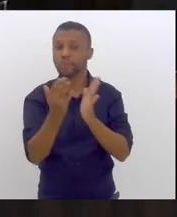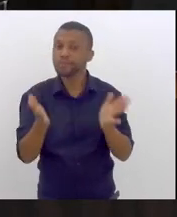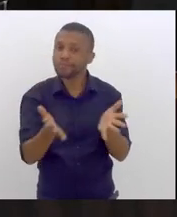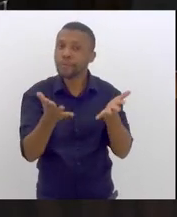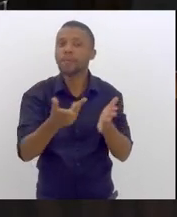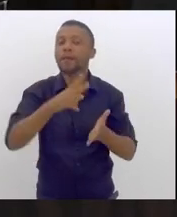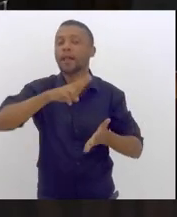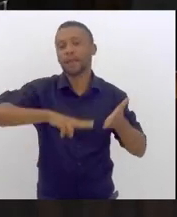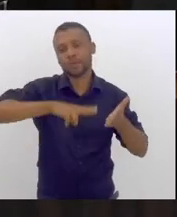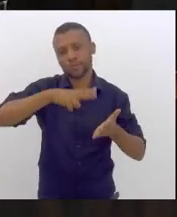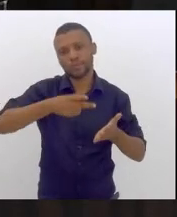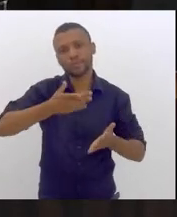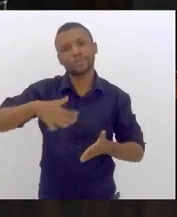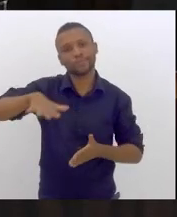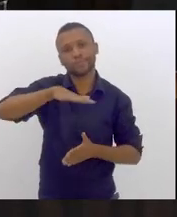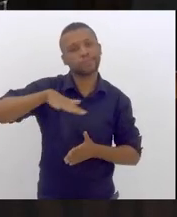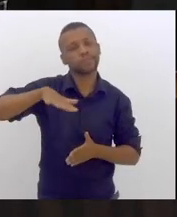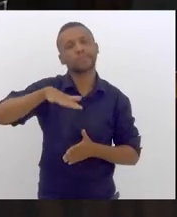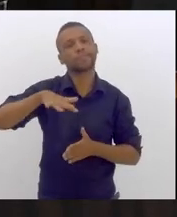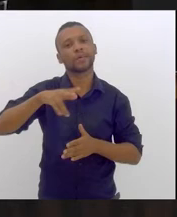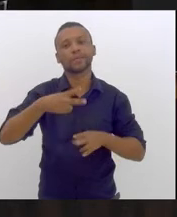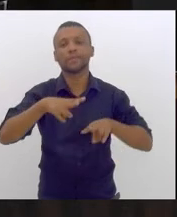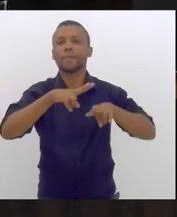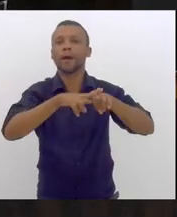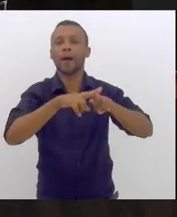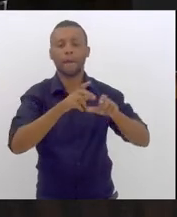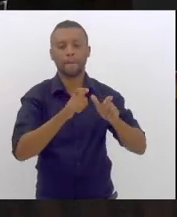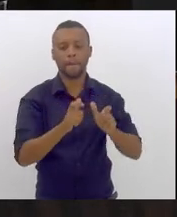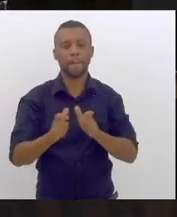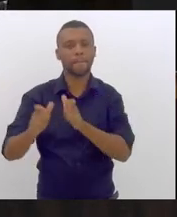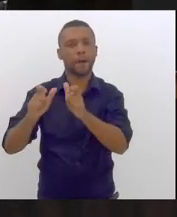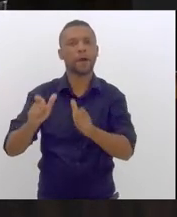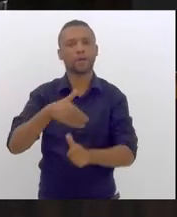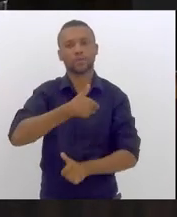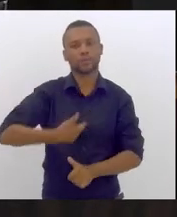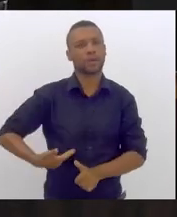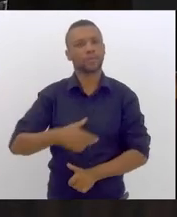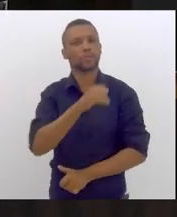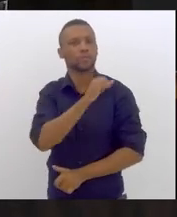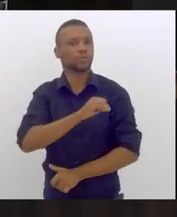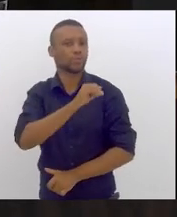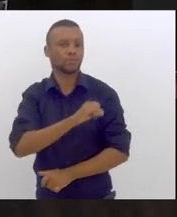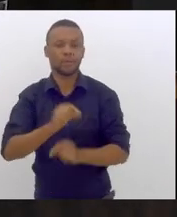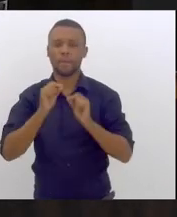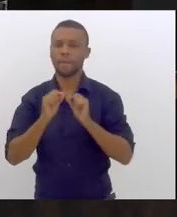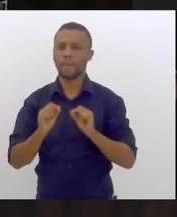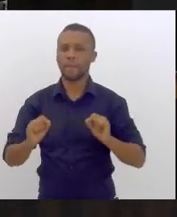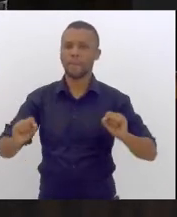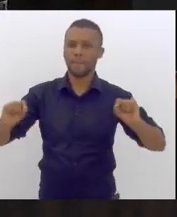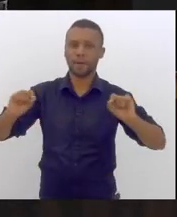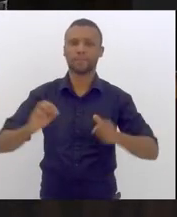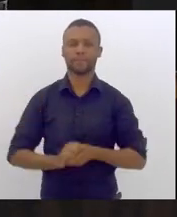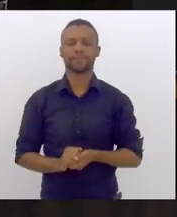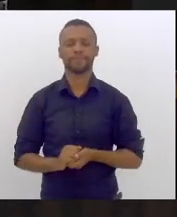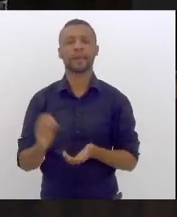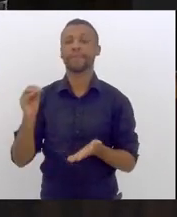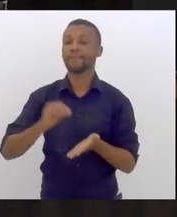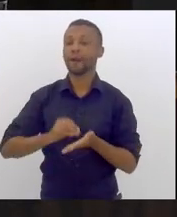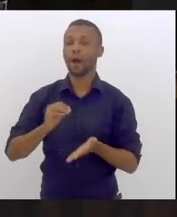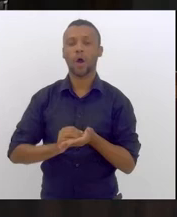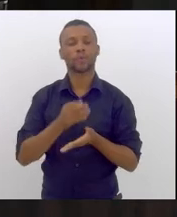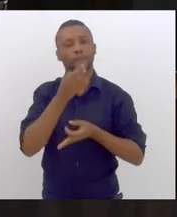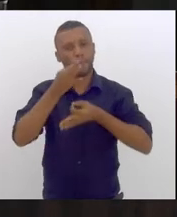âmbito dos estabelecimentos penais do Estado do Rio de Janeiro e das outras providências, pendentes de pareceres